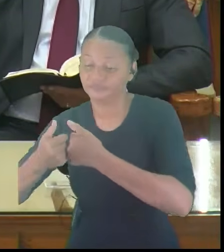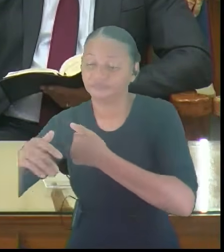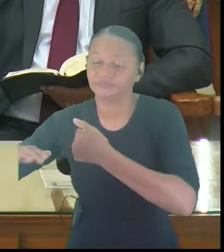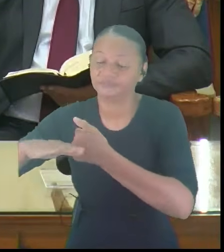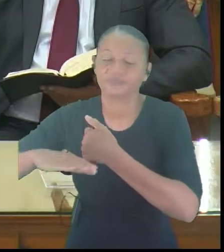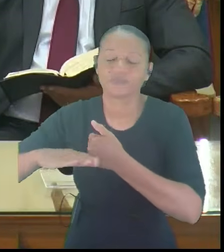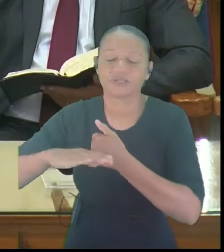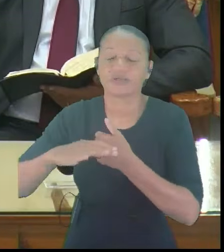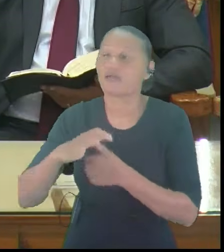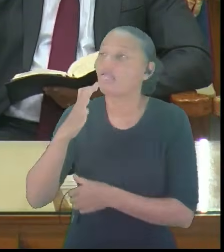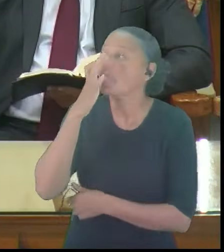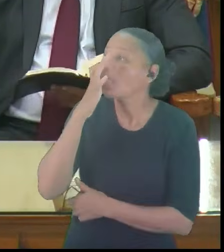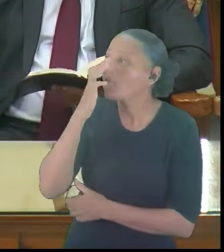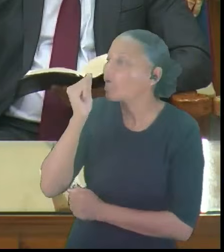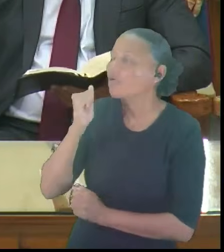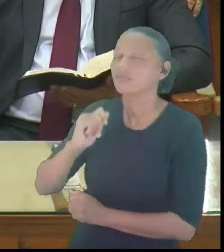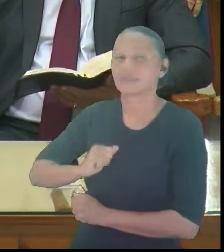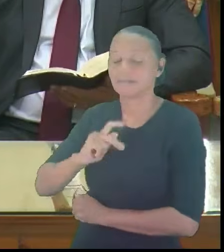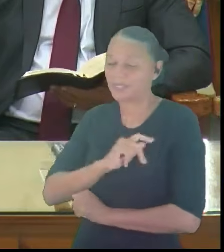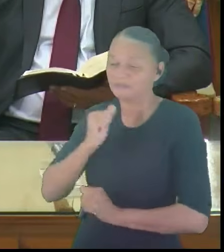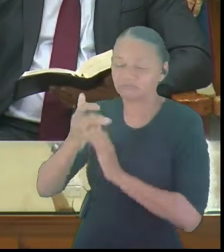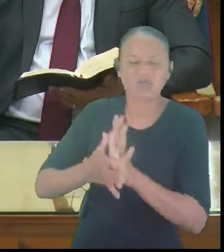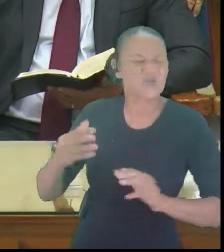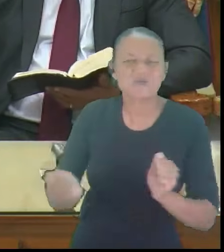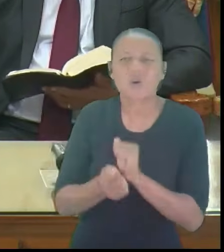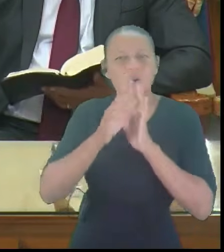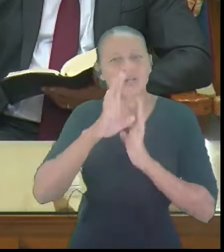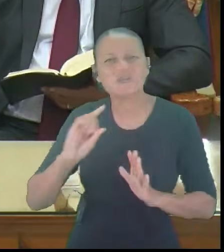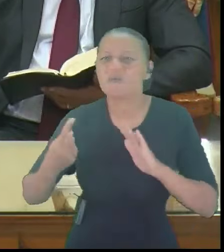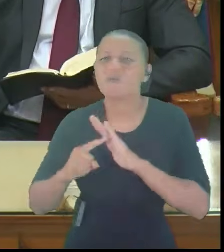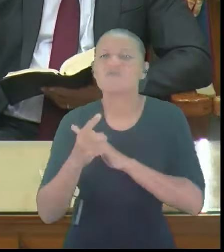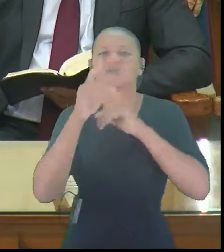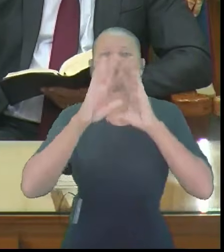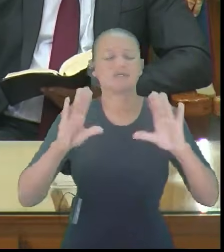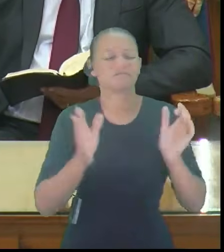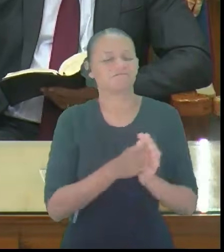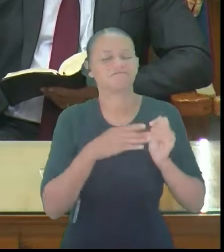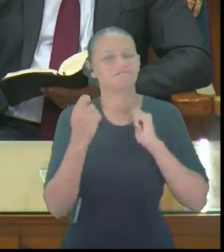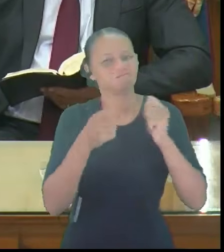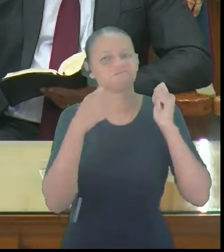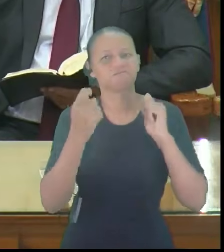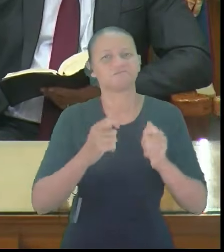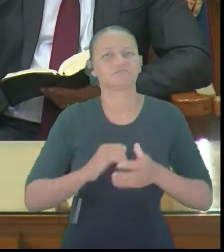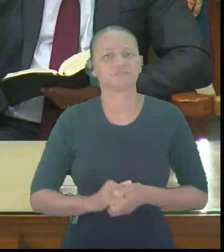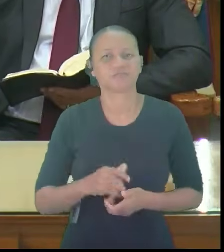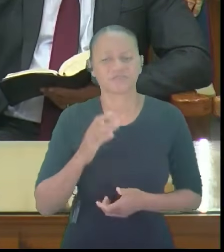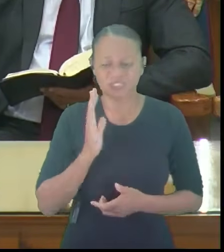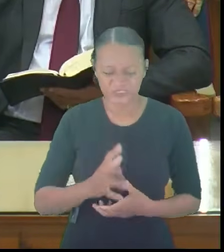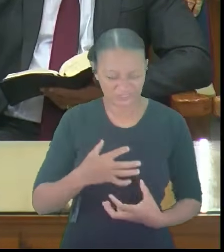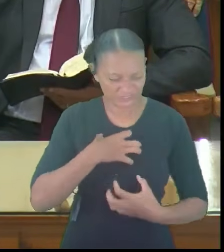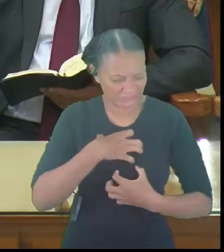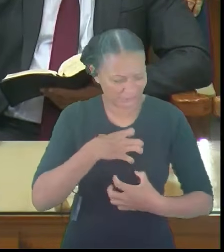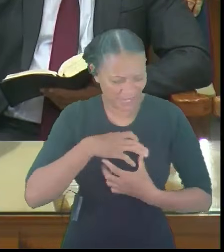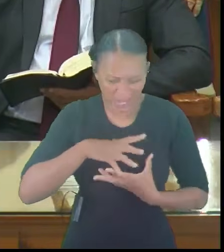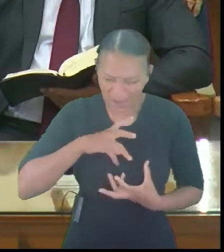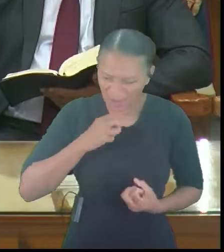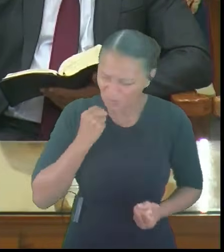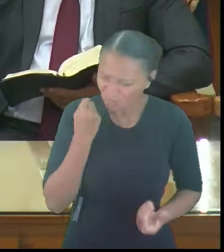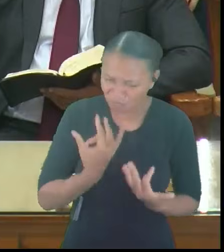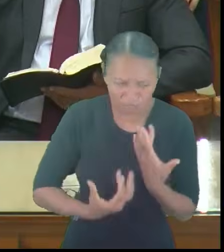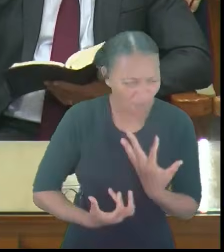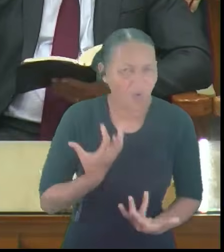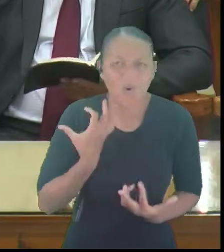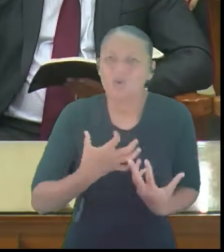Ouvi os apóstolos. Glória a Deus nas alturas dos céus. Aleluia. Já está esquentando a minha alma.